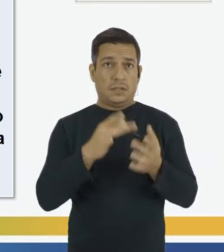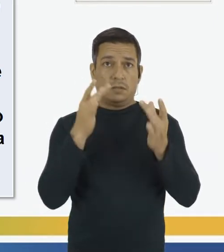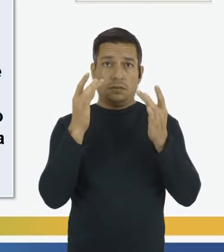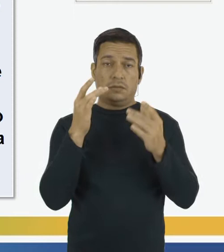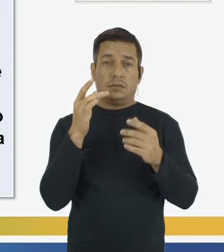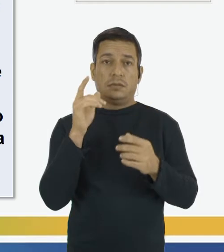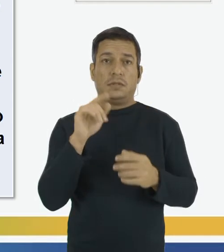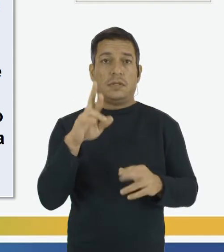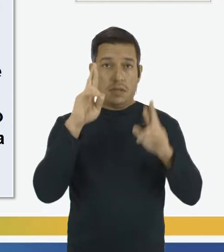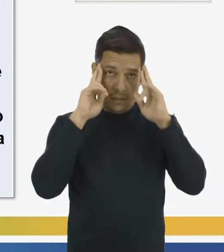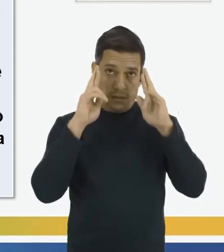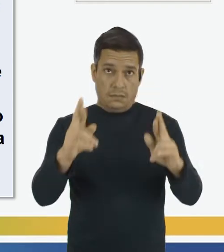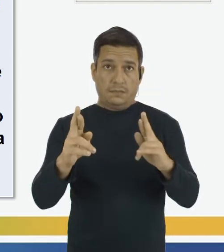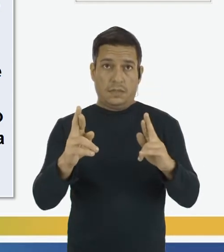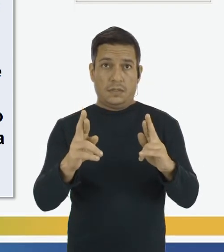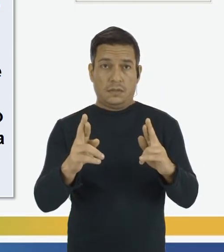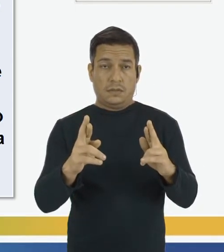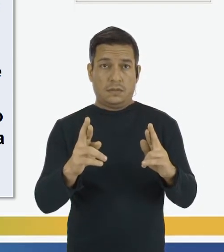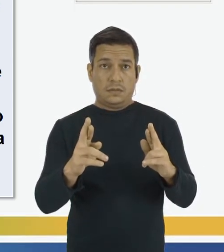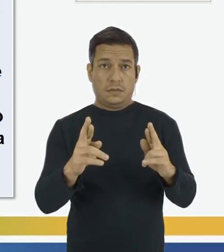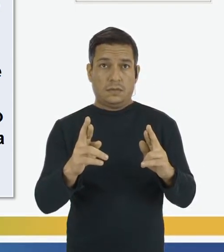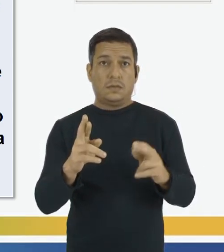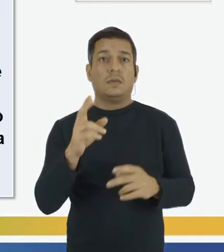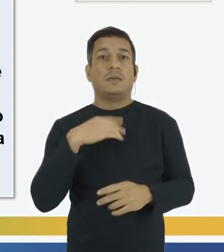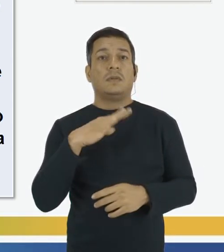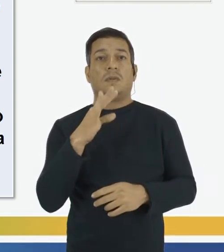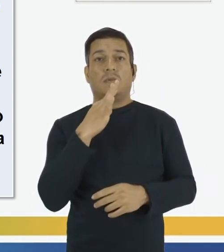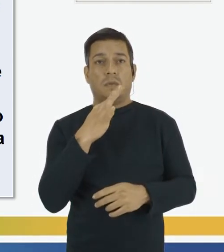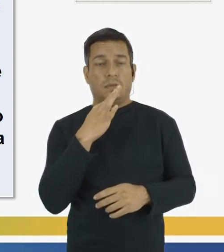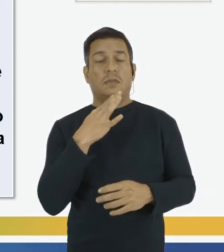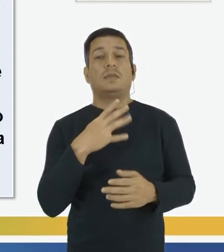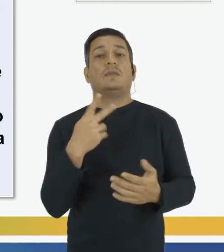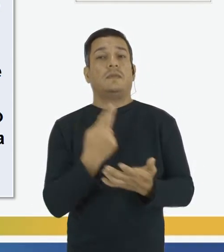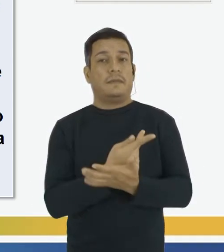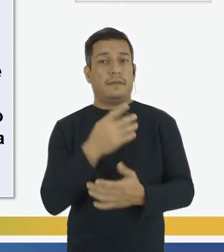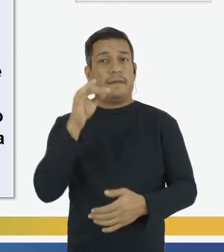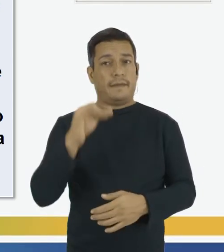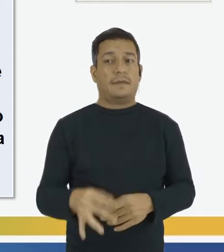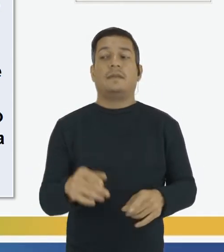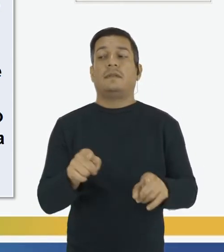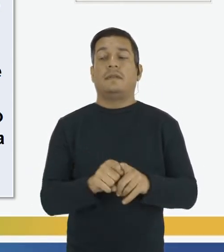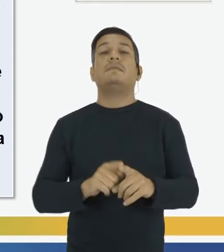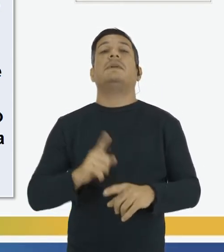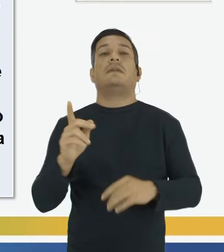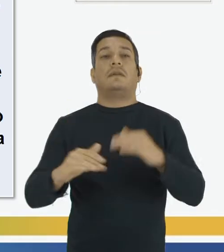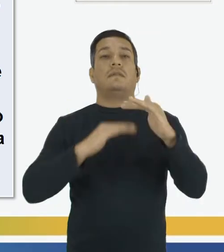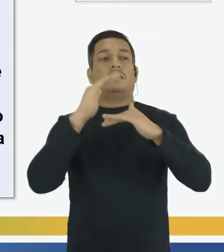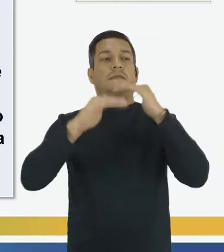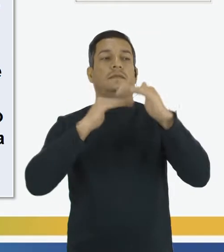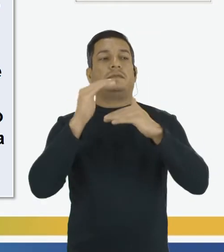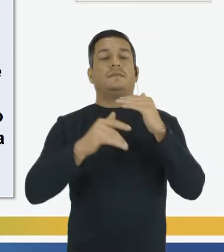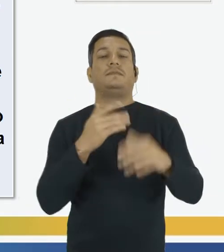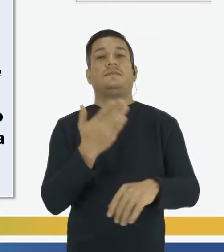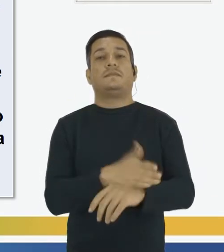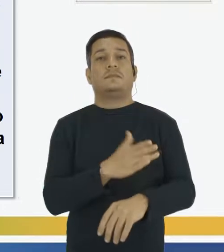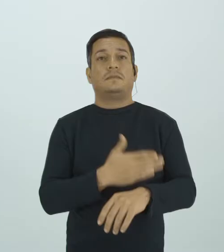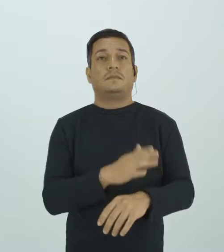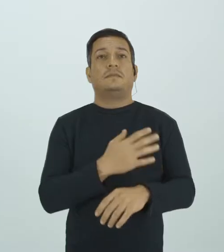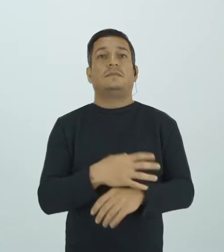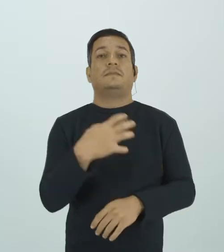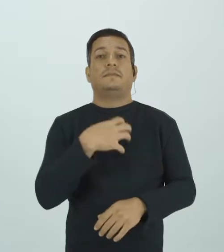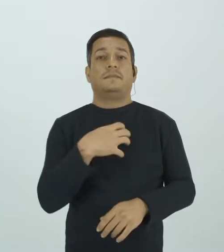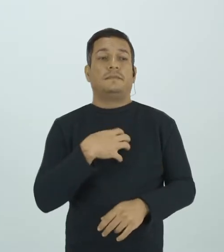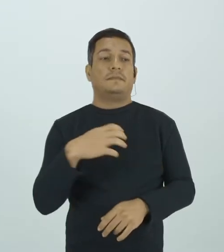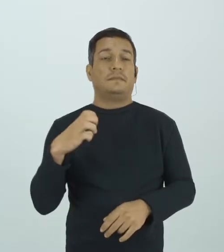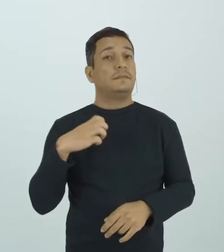e reconhecimento dos erros e acerto. Essa é uma evolução, né, e a prática do